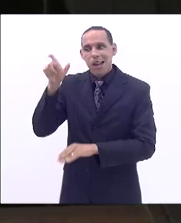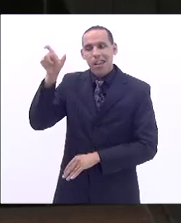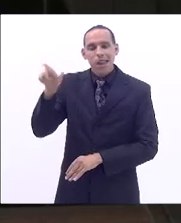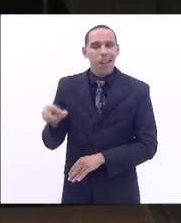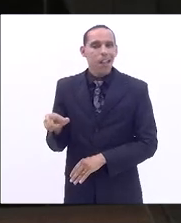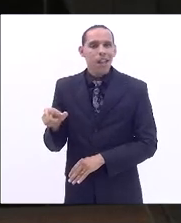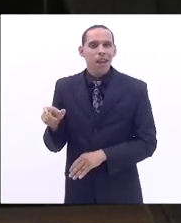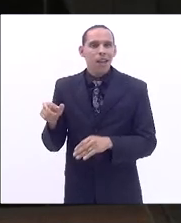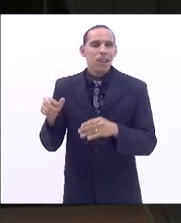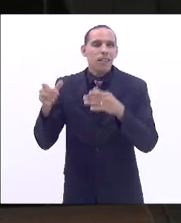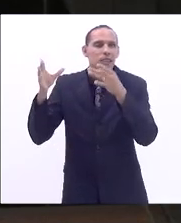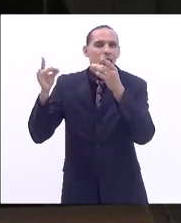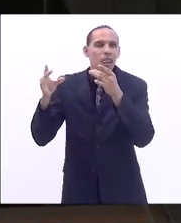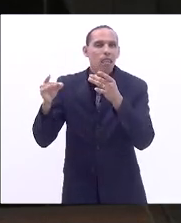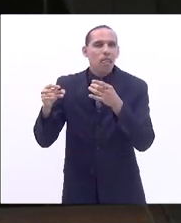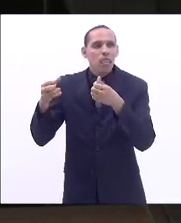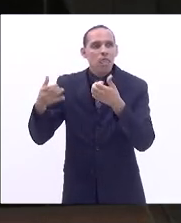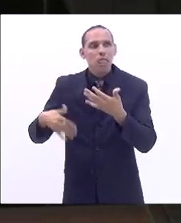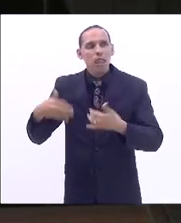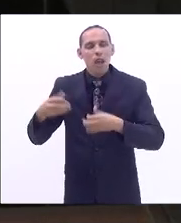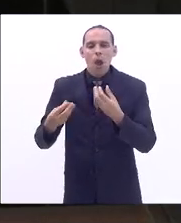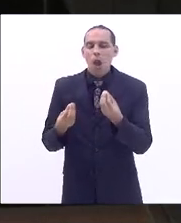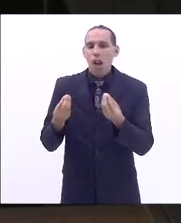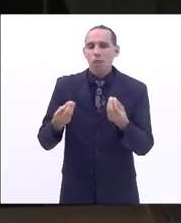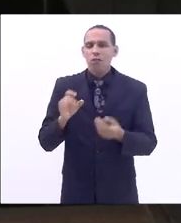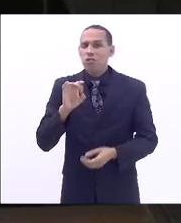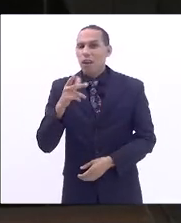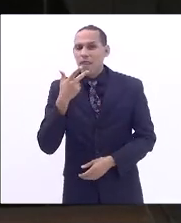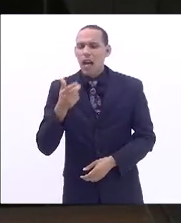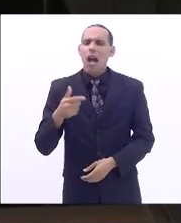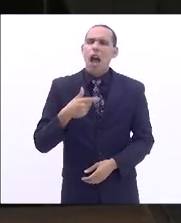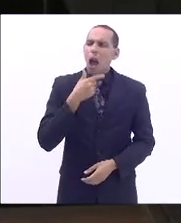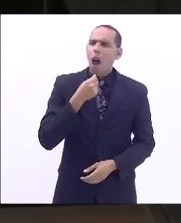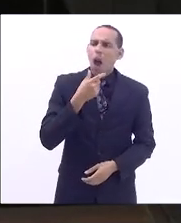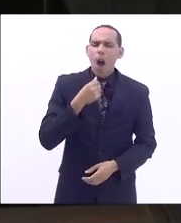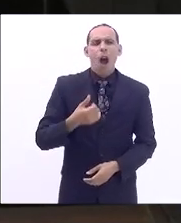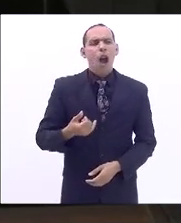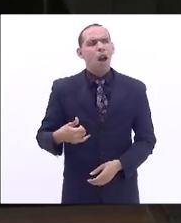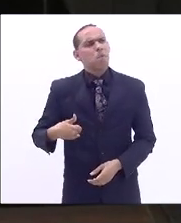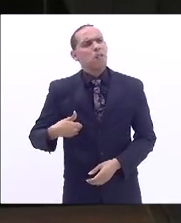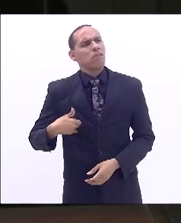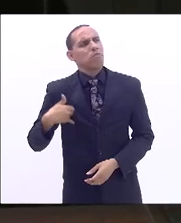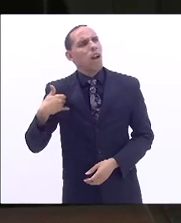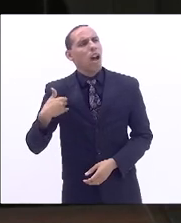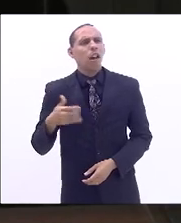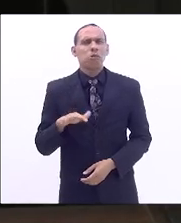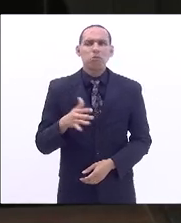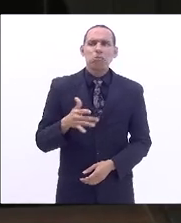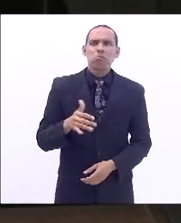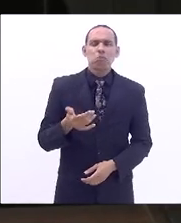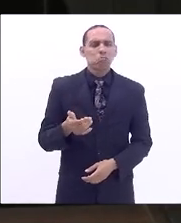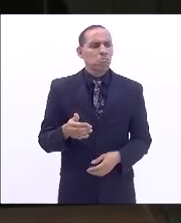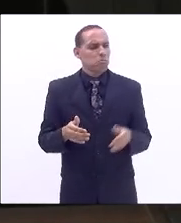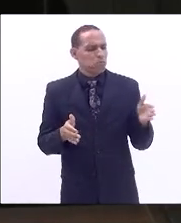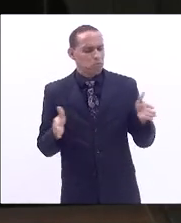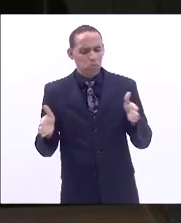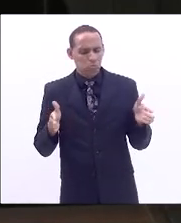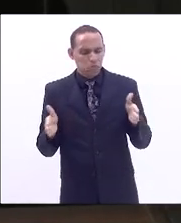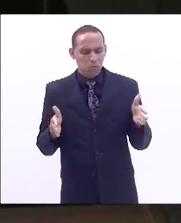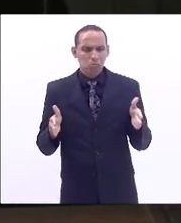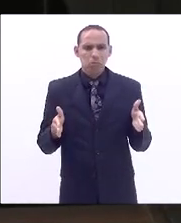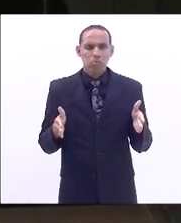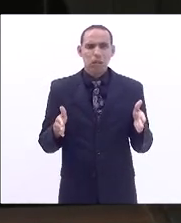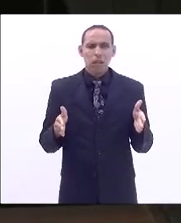suspeito então não basta dizer que é um homem de tanto de idade entre tantos e tantos e